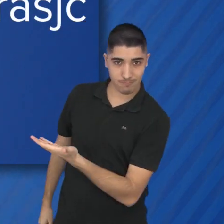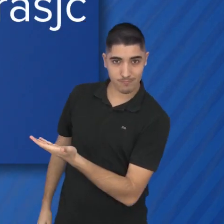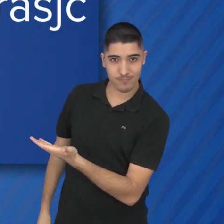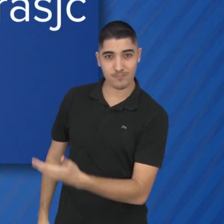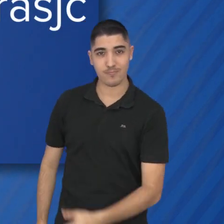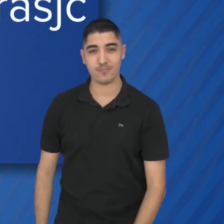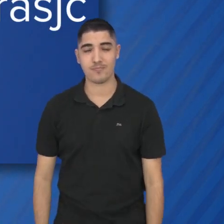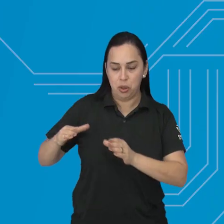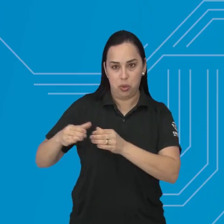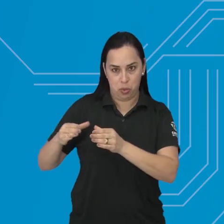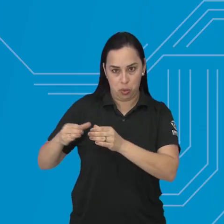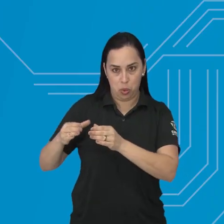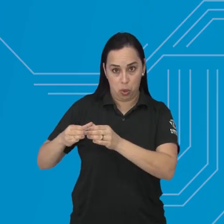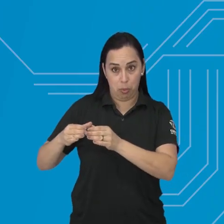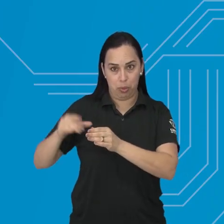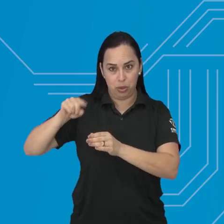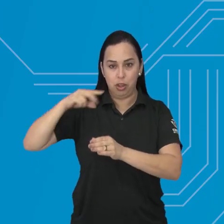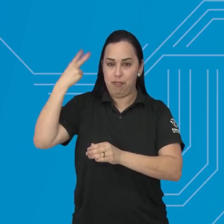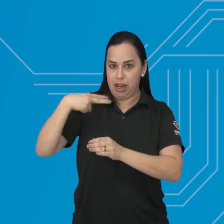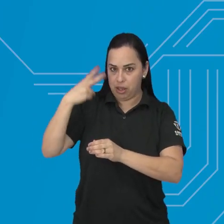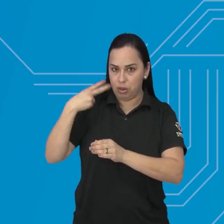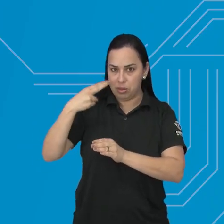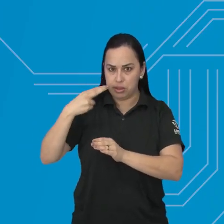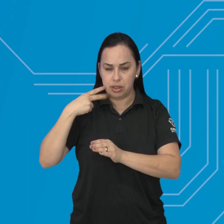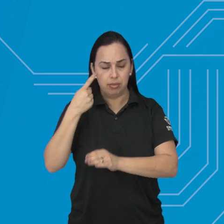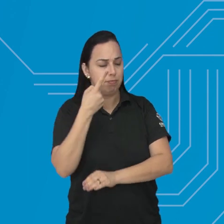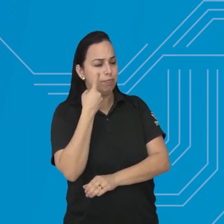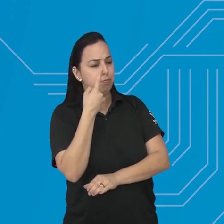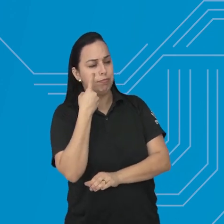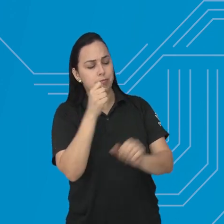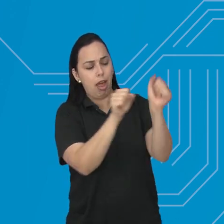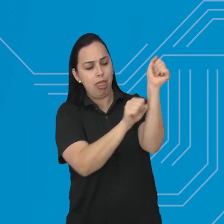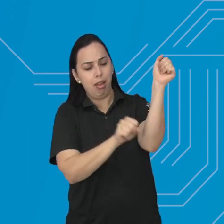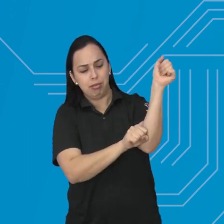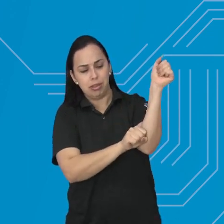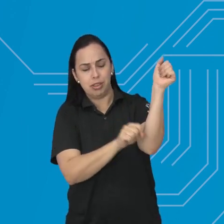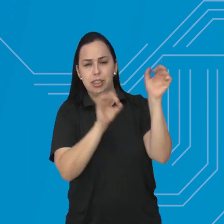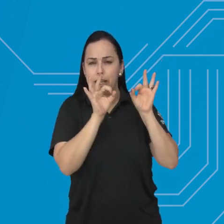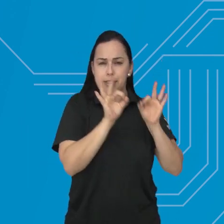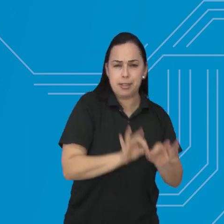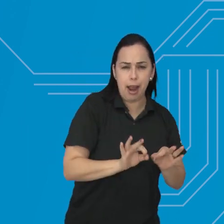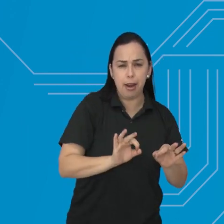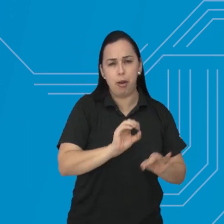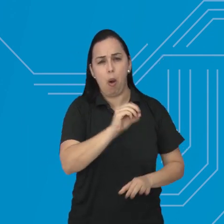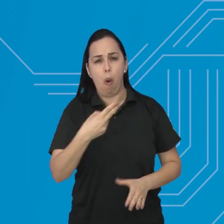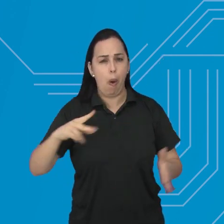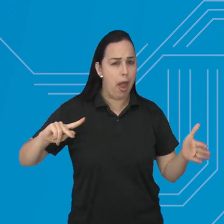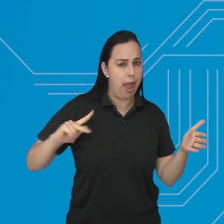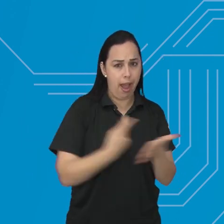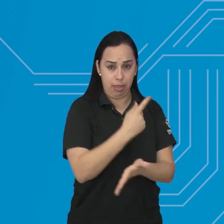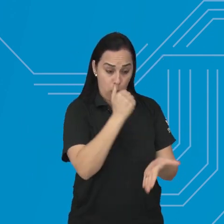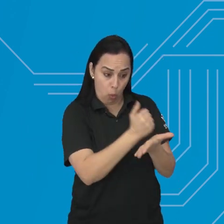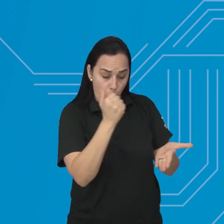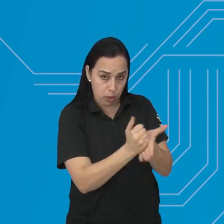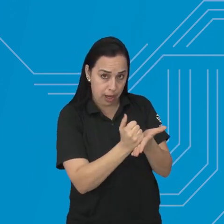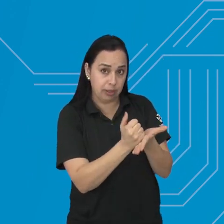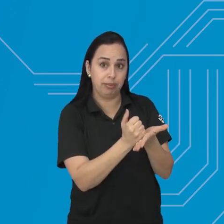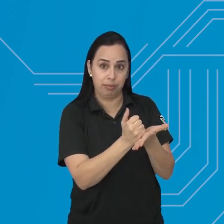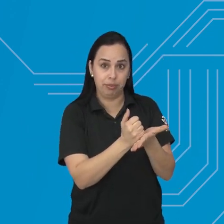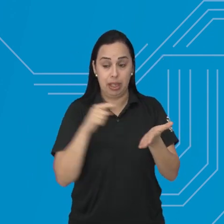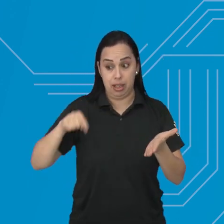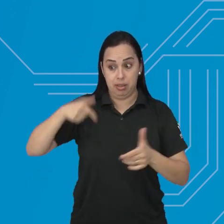canal no YouTube. A SEI da Sabesp, que apurou possíveis irregularidades por parte da concessionária no contrato firmado